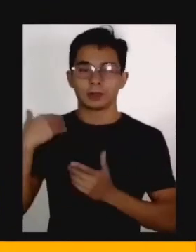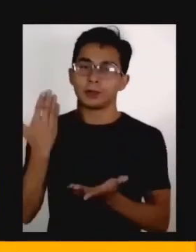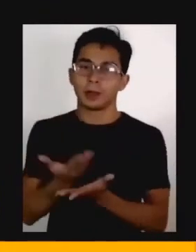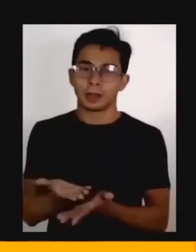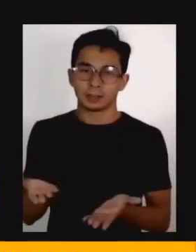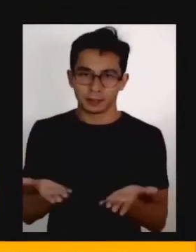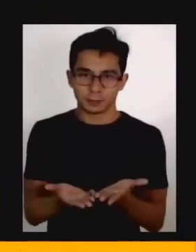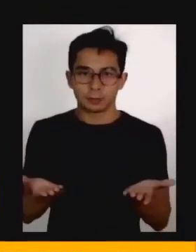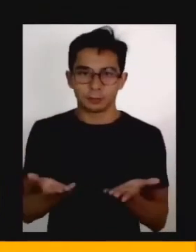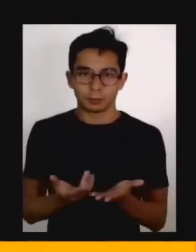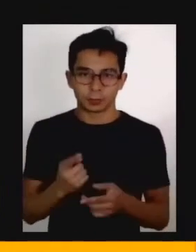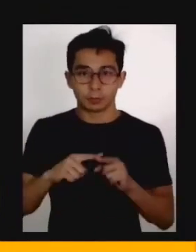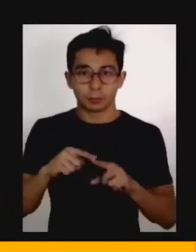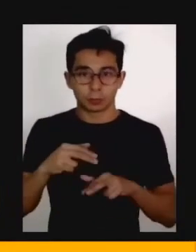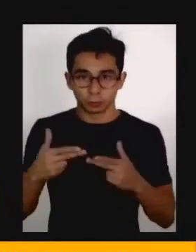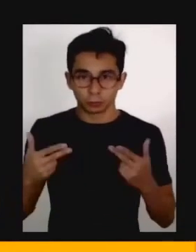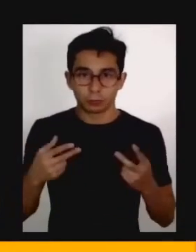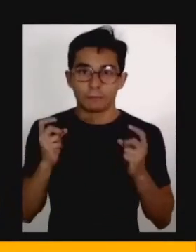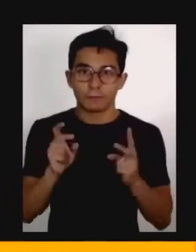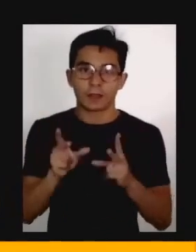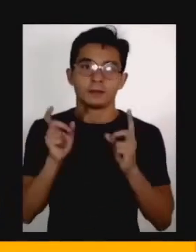produto.